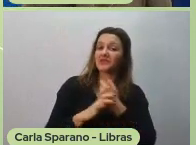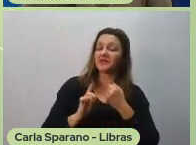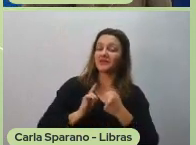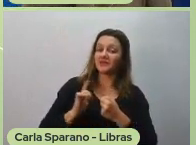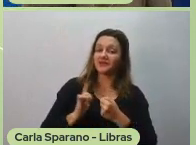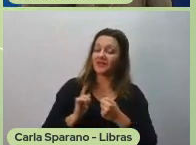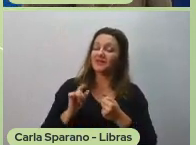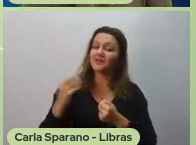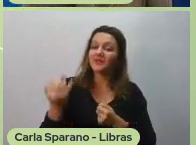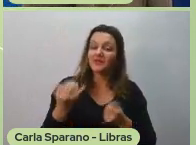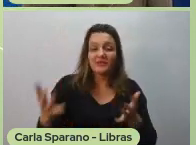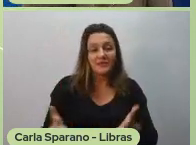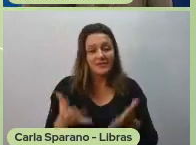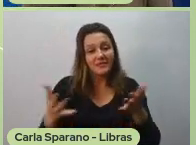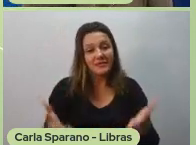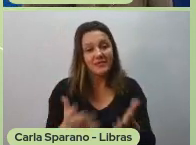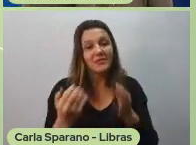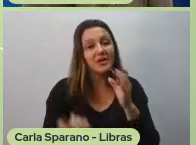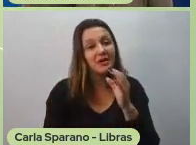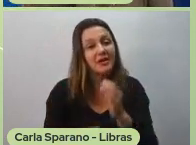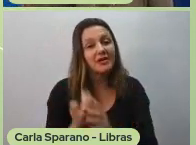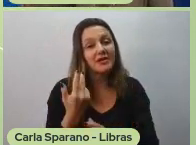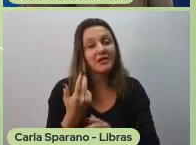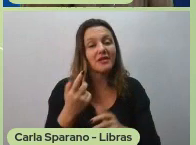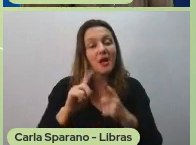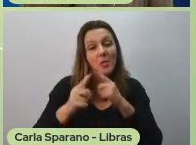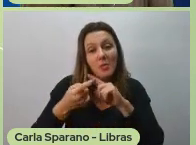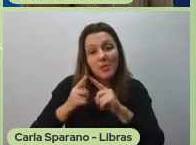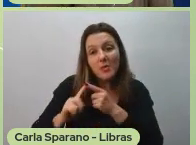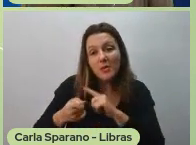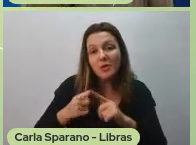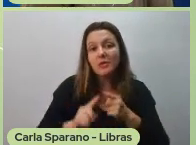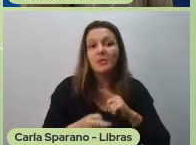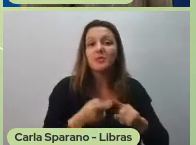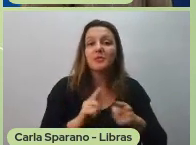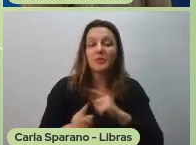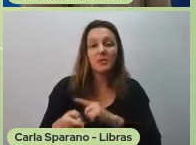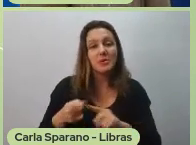isso e a gente criar condições para que essa cadeia consiga também, né?